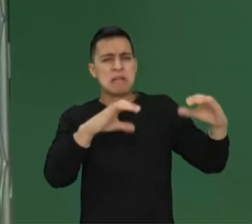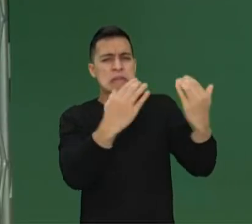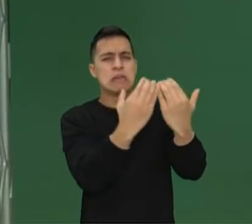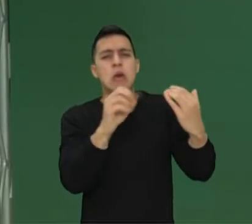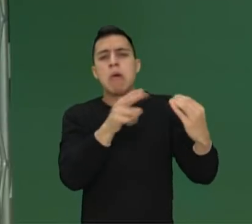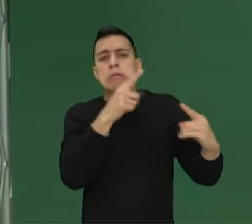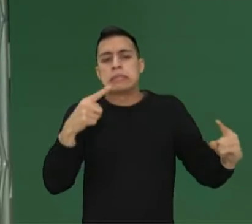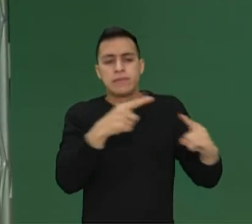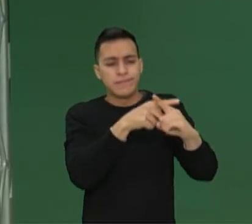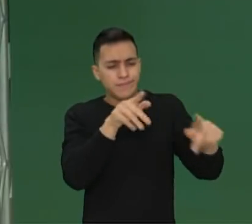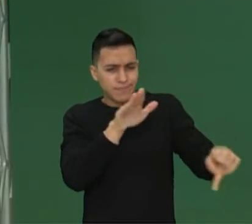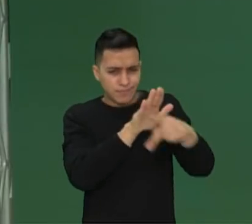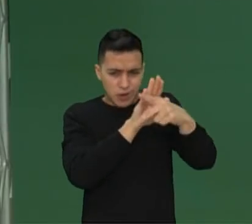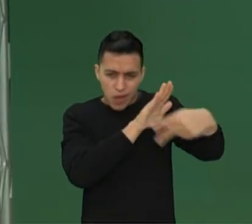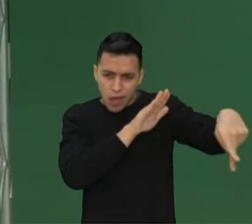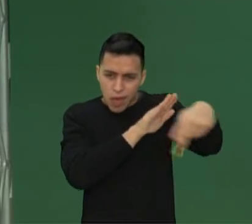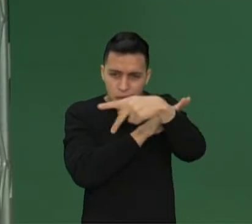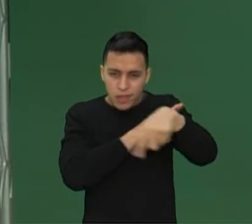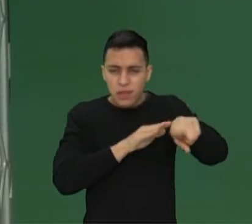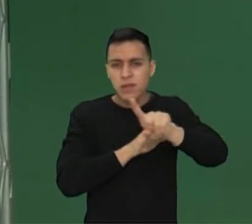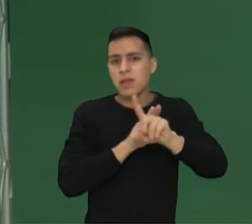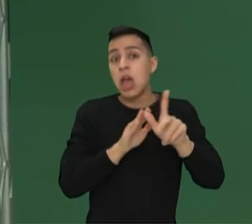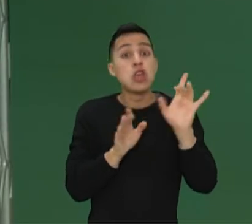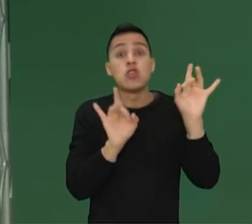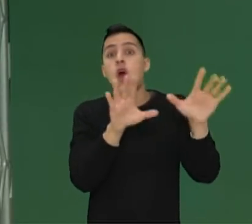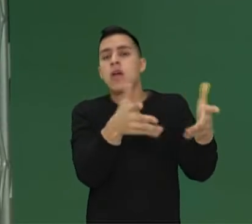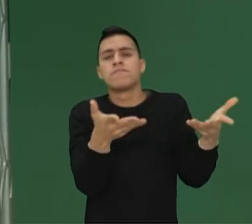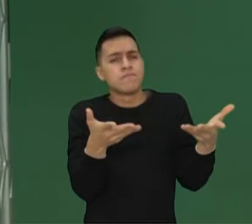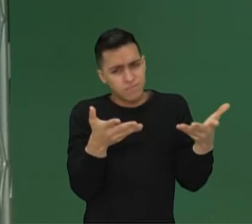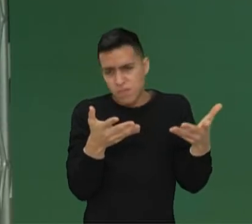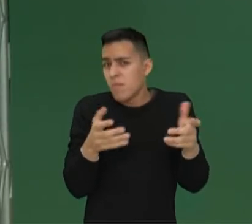torneios. São exclusivos em campeonatos e em torneios? Não, não são